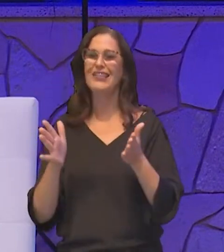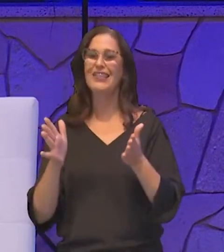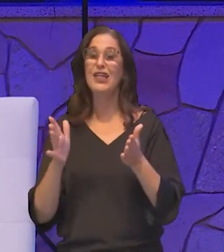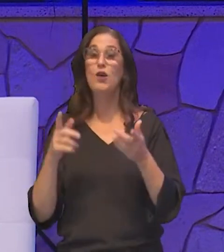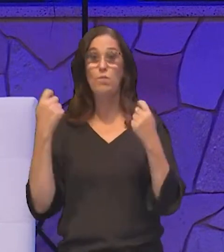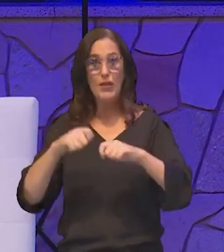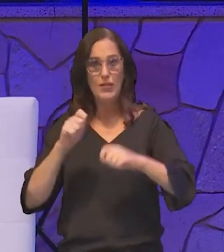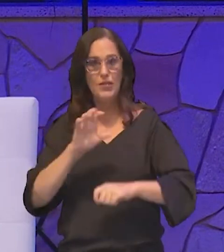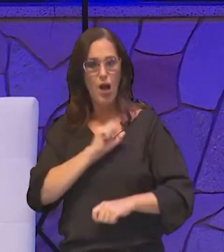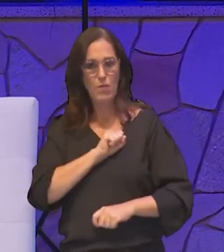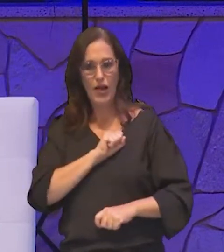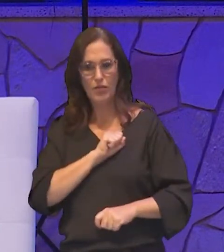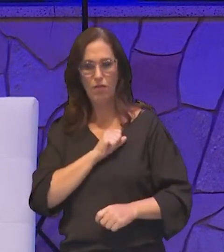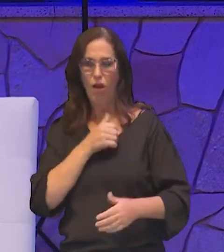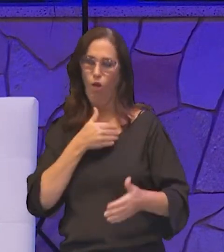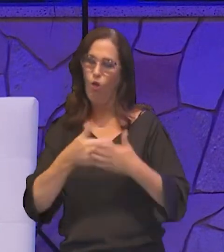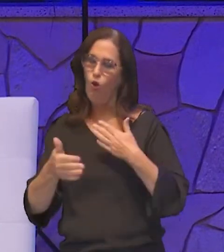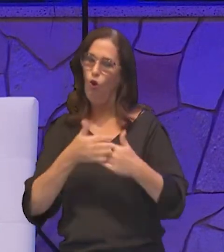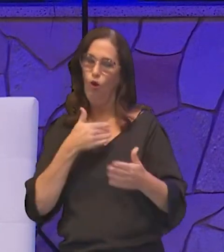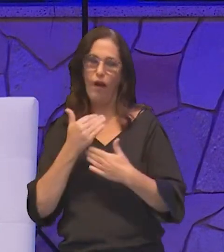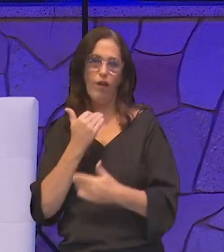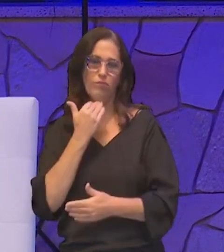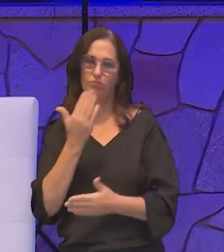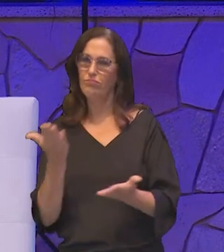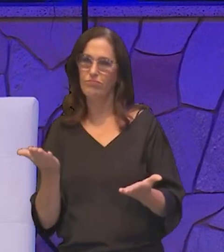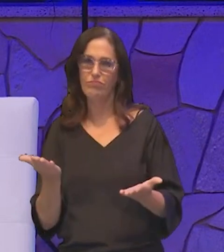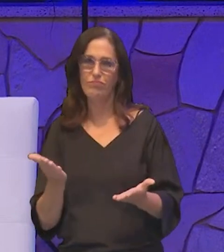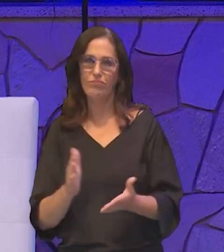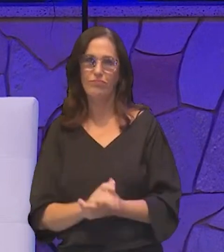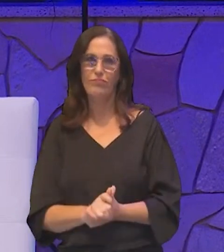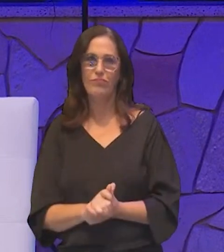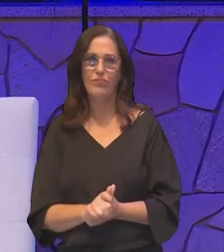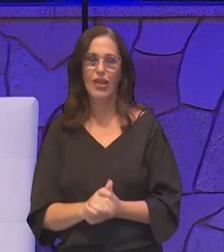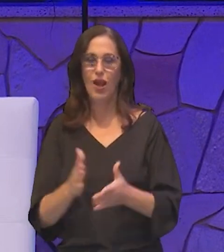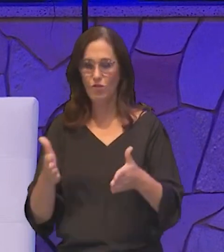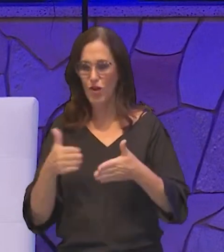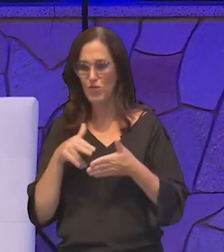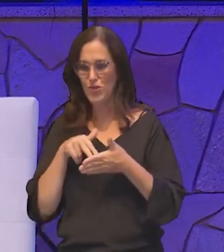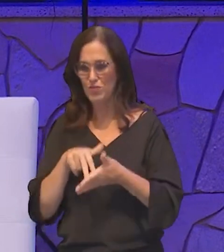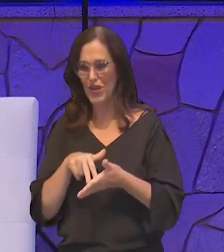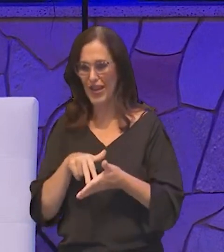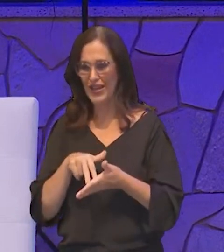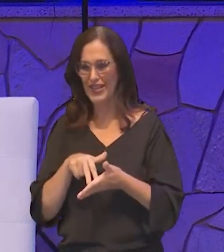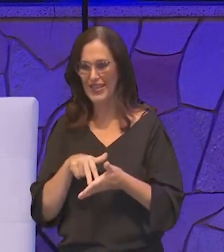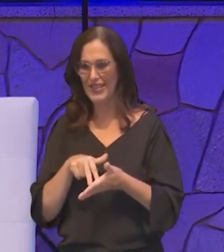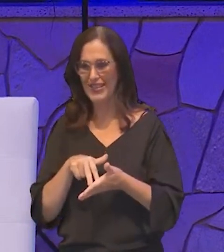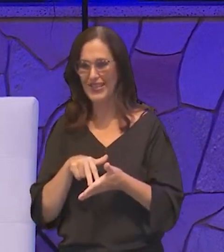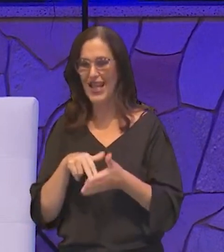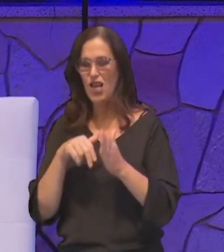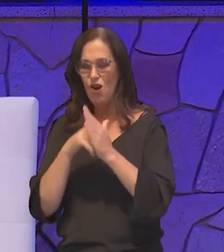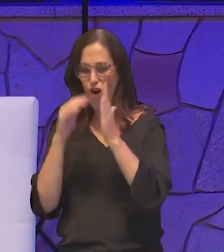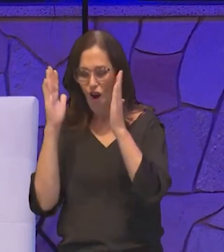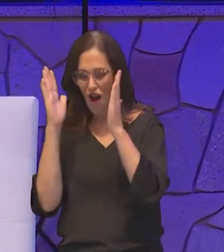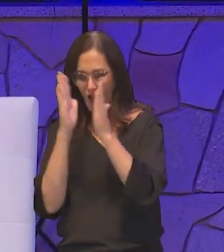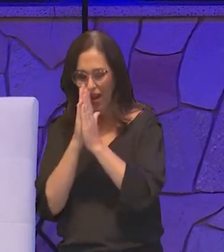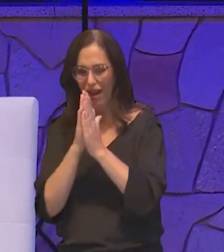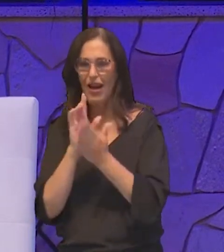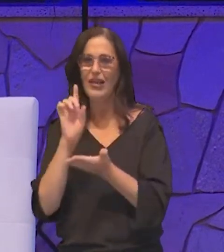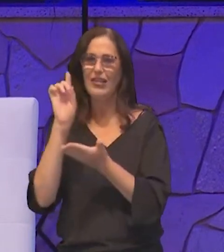amar independentemente do momento. Vamos colocar de pé e orarmos a Deus,